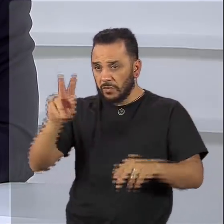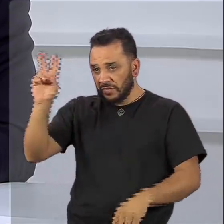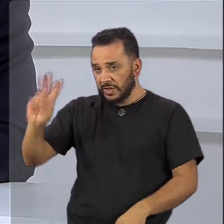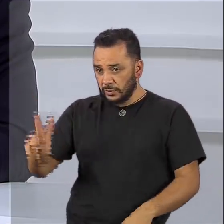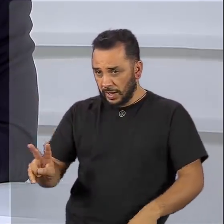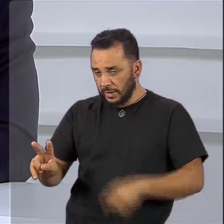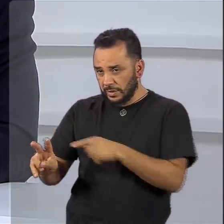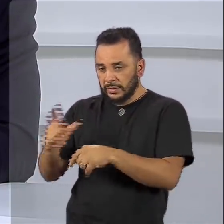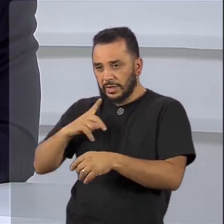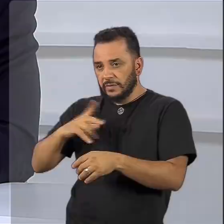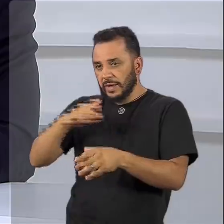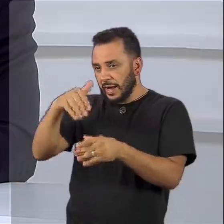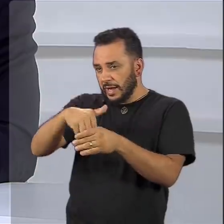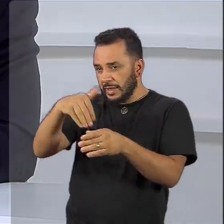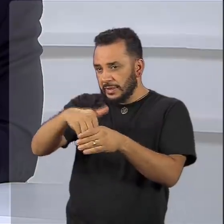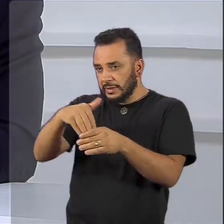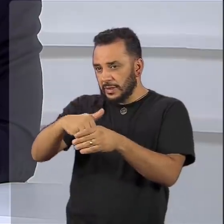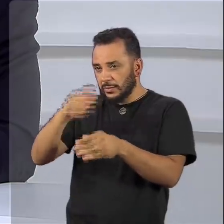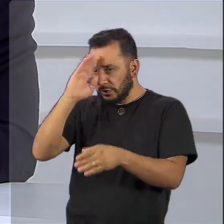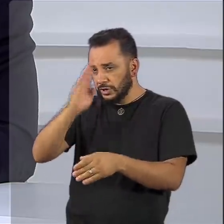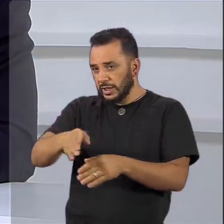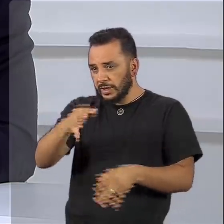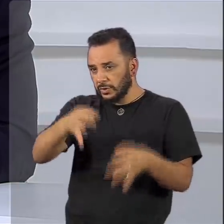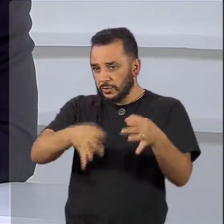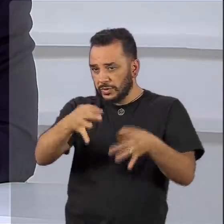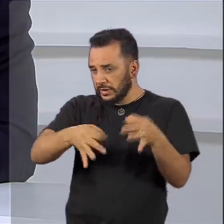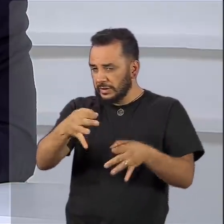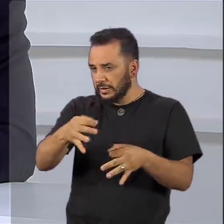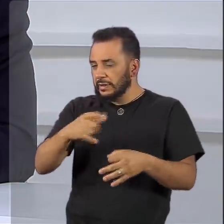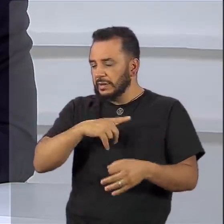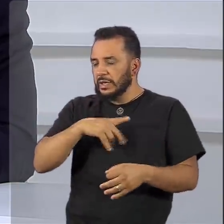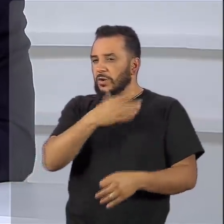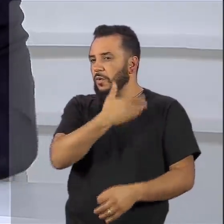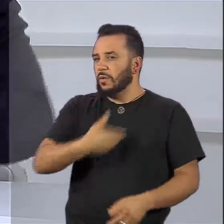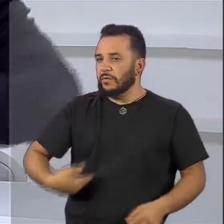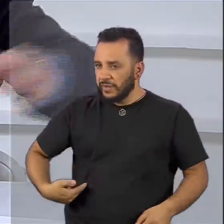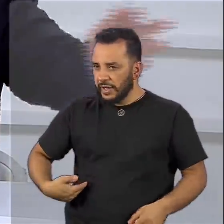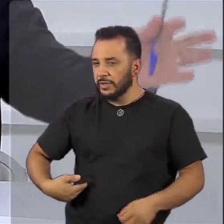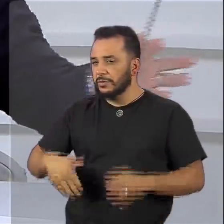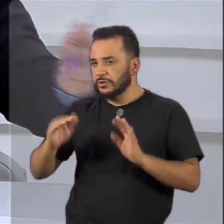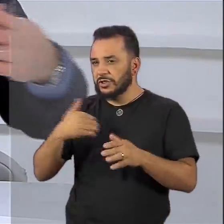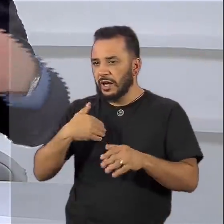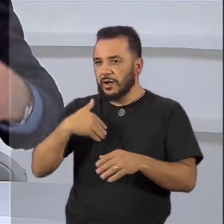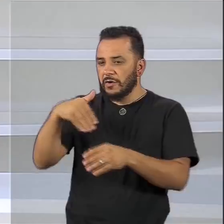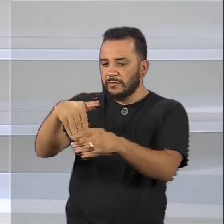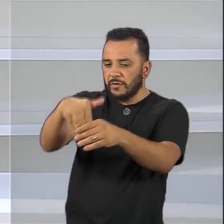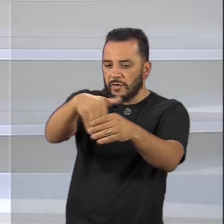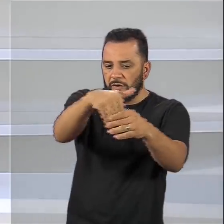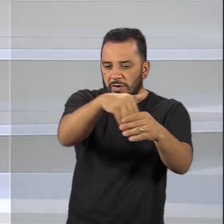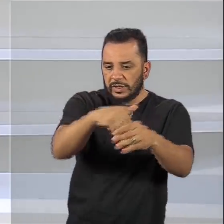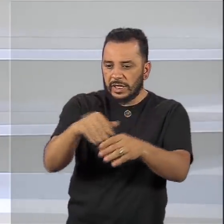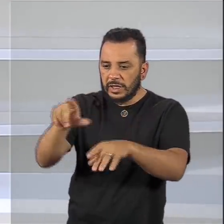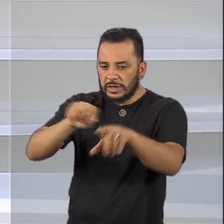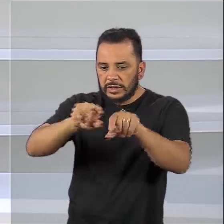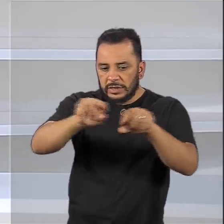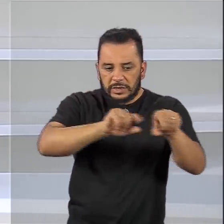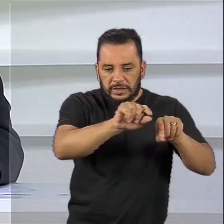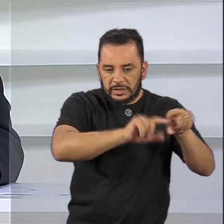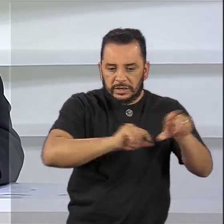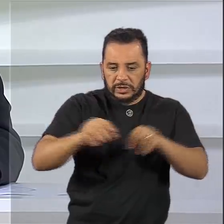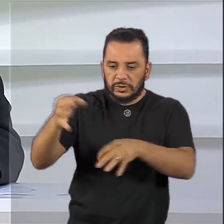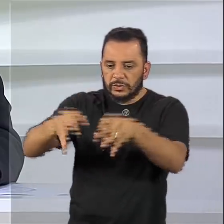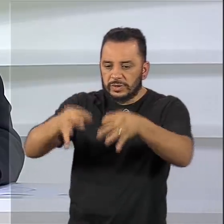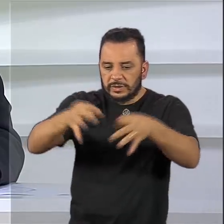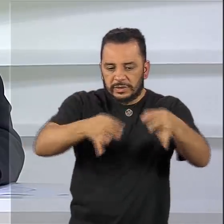juiz, aproveitando uma onda de popularidade do partido do governo para compor majoritariamente o judiciário que lhe seja dócil,